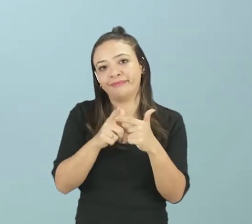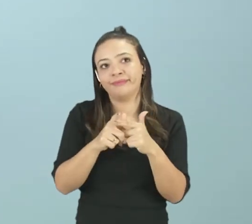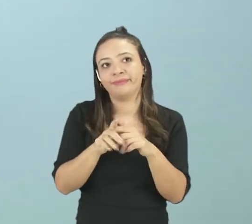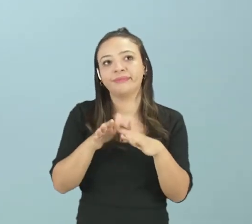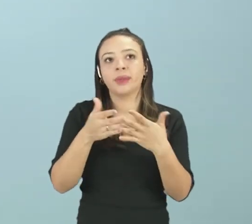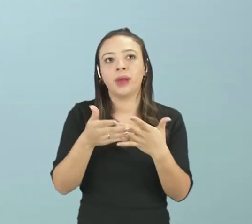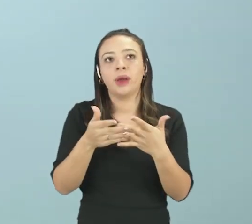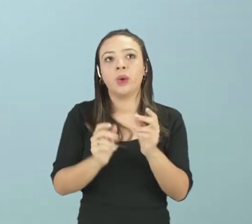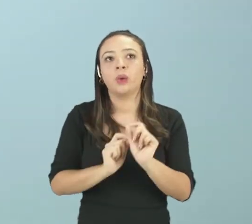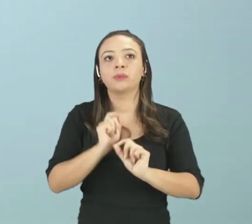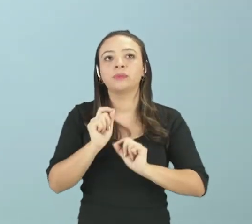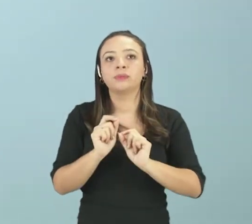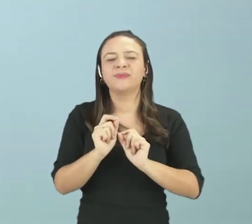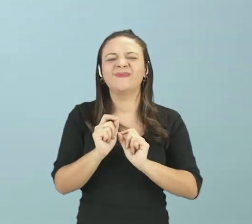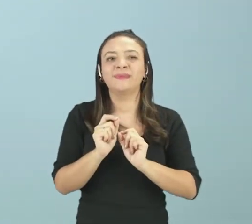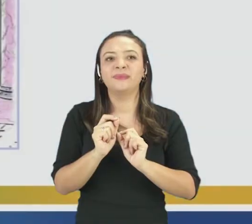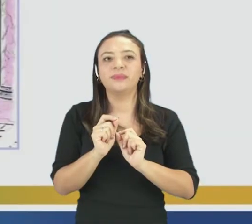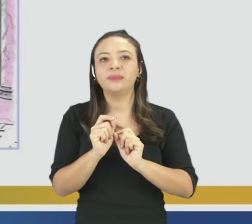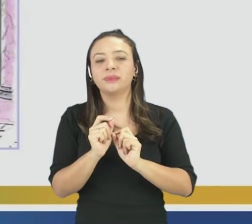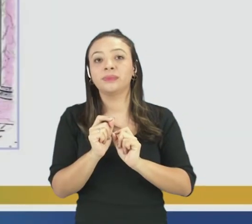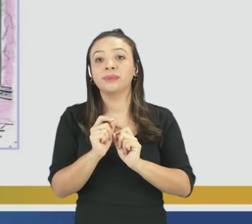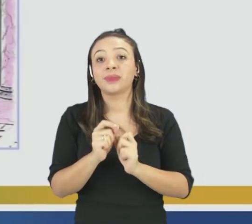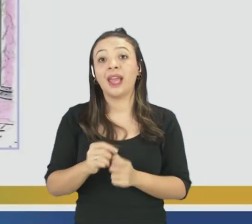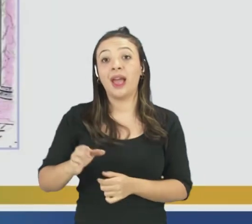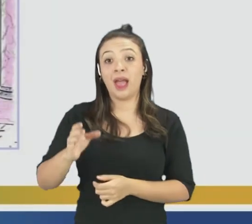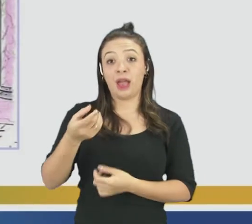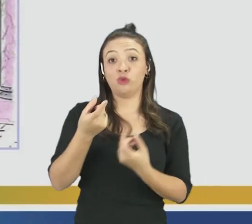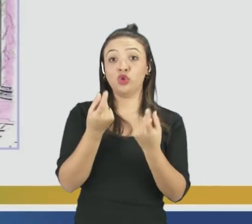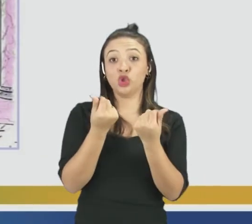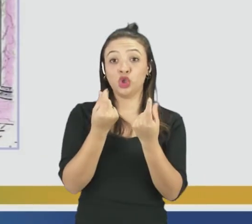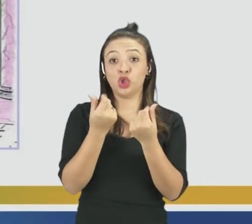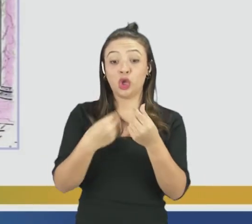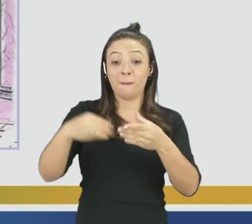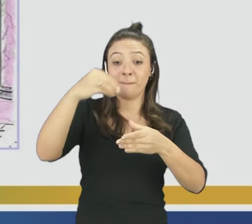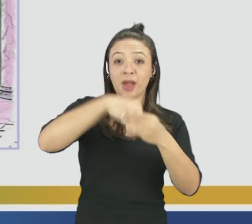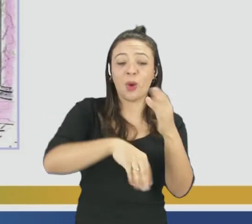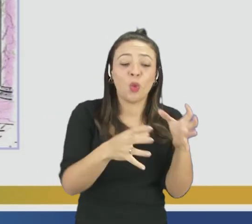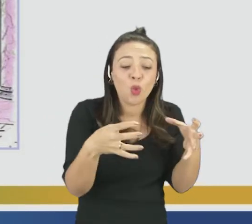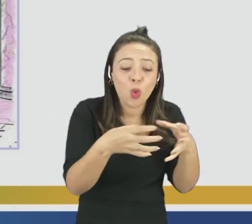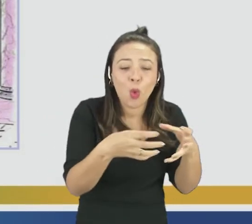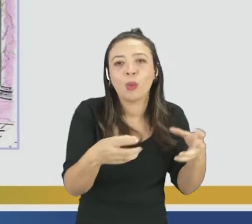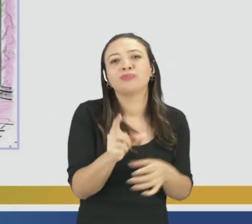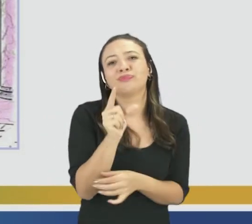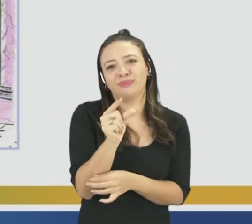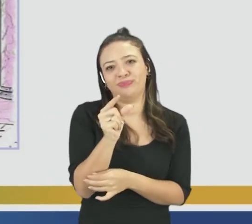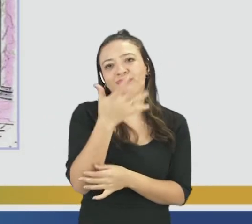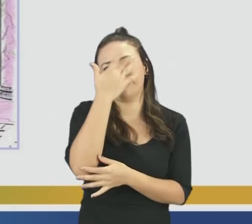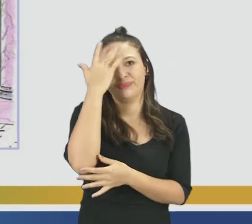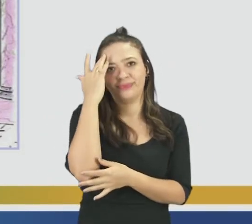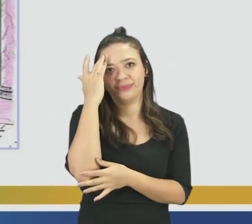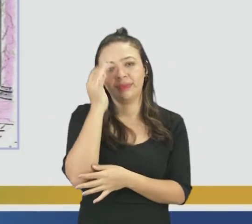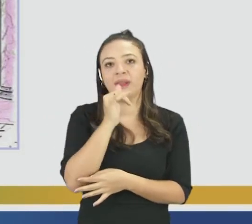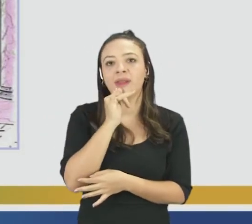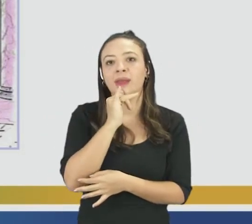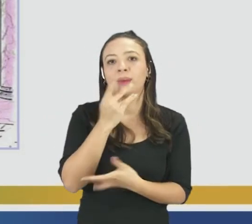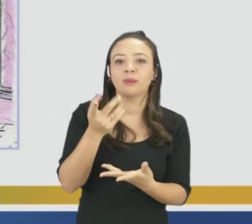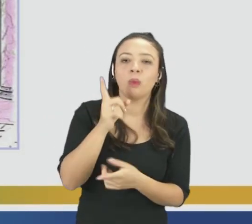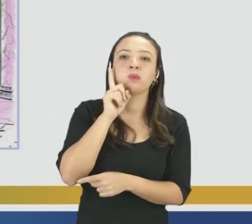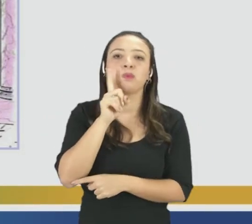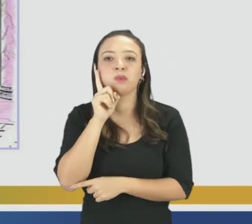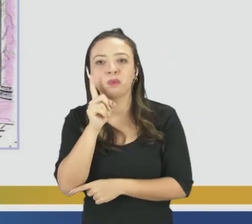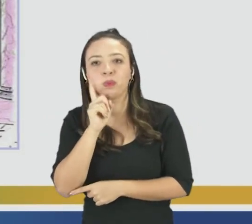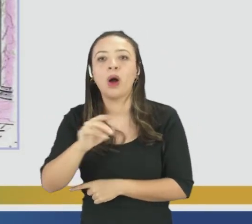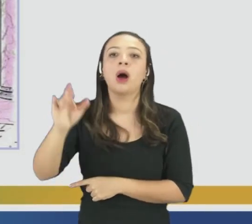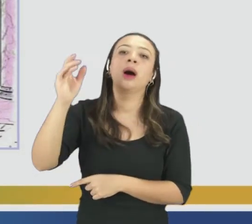um desses efeitos é concentração generalizada de riqueza e aí nós temos o caso de concentração nos Estados Unidos